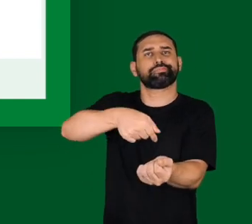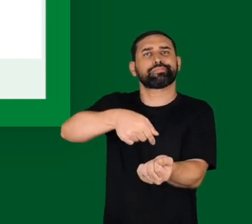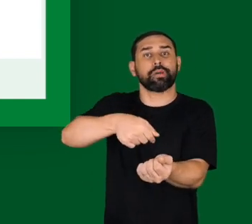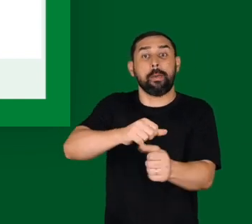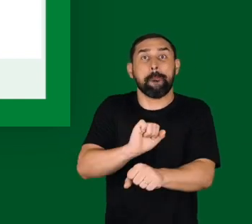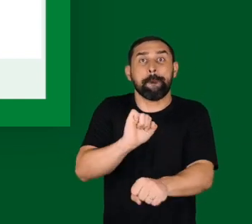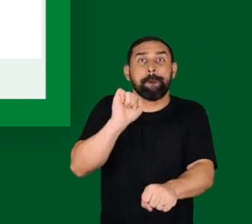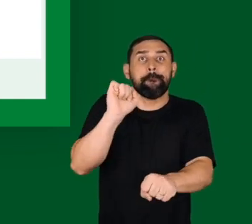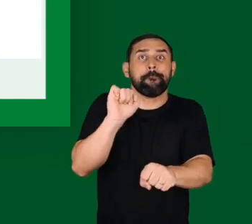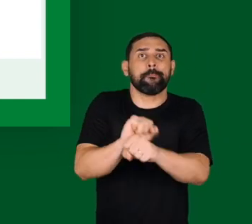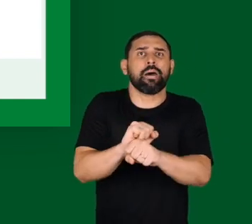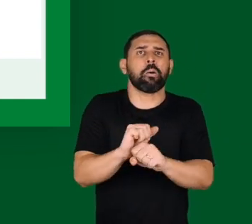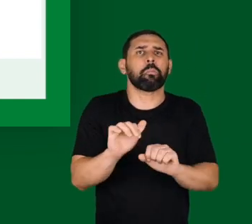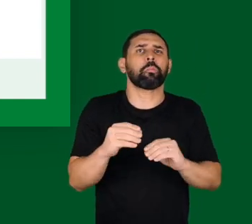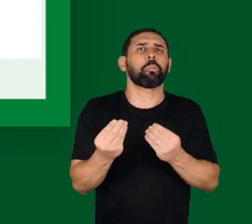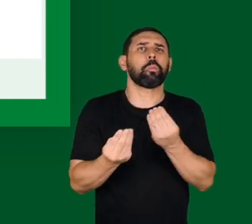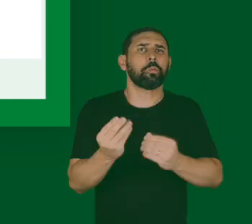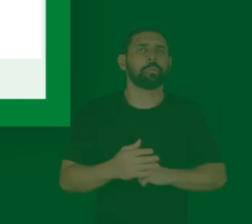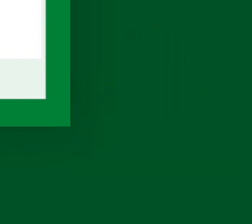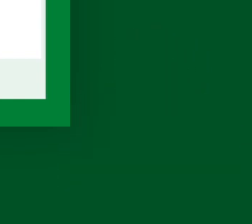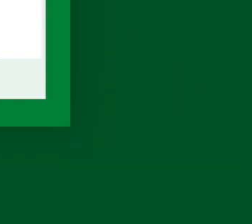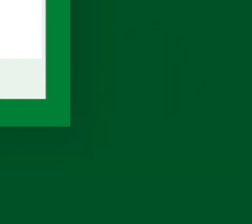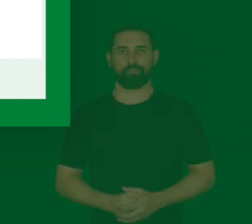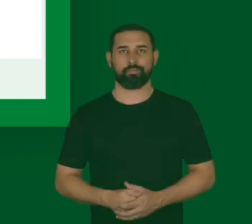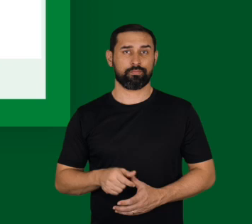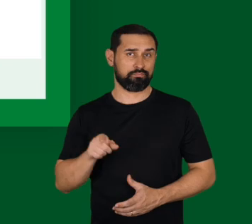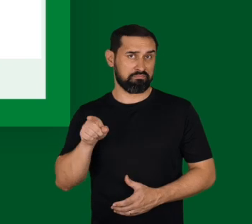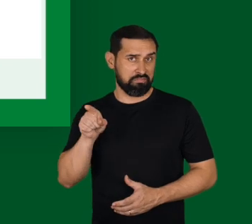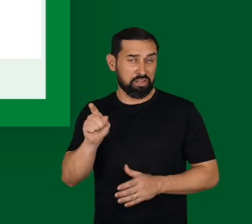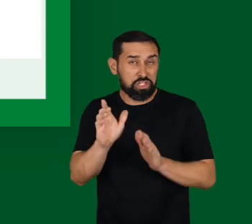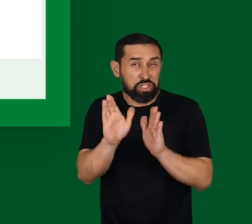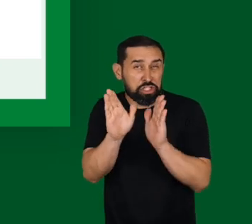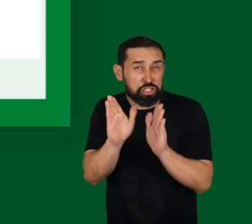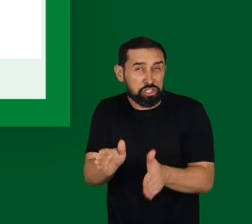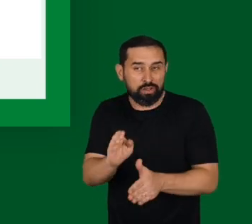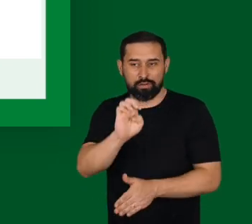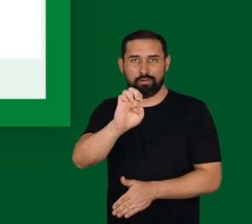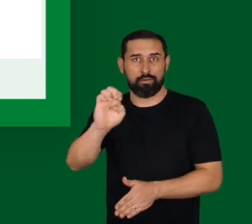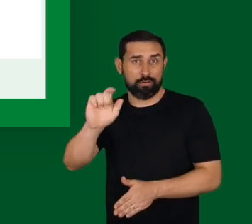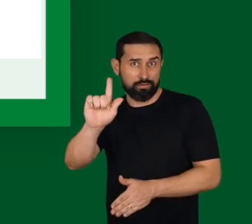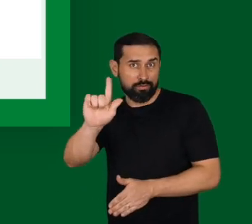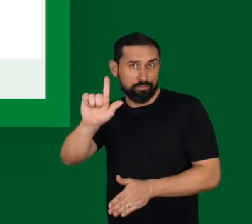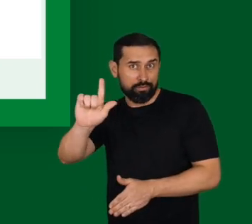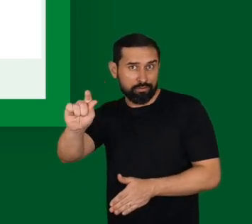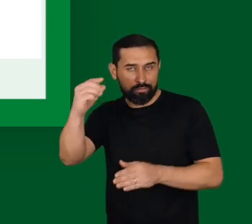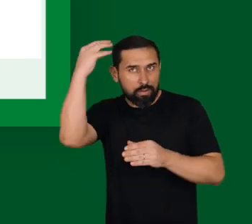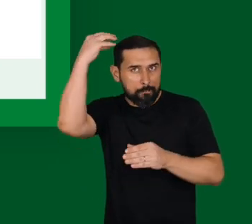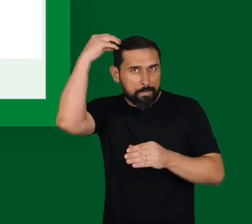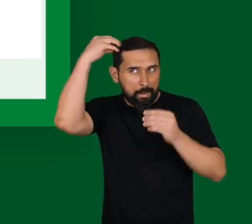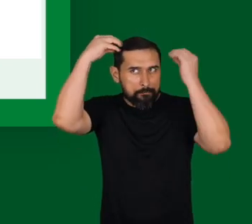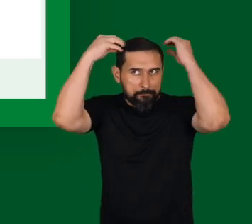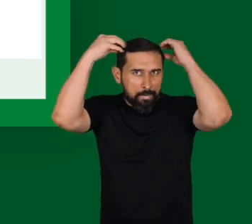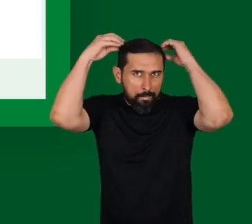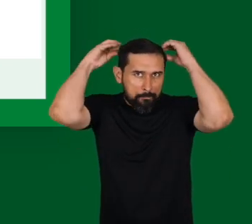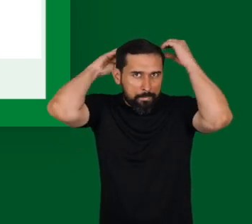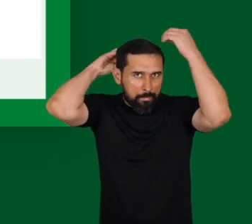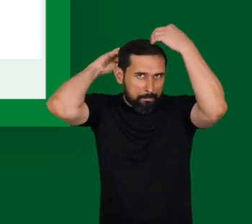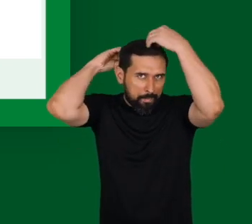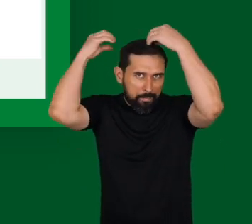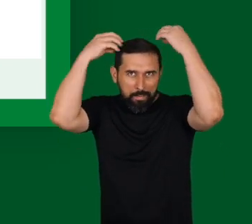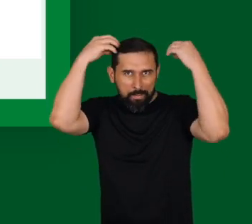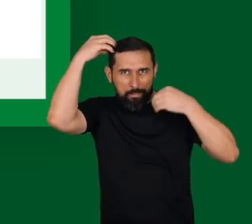esse fenobarbital depois que ele tiver feito um eletroencefalograma convencional, né, que é